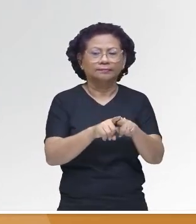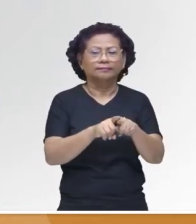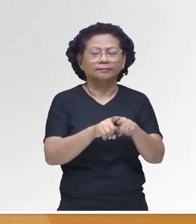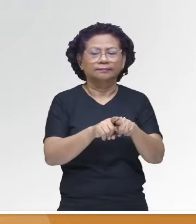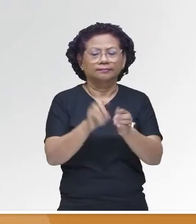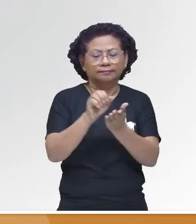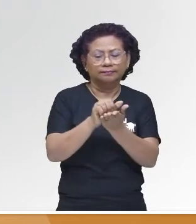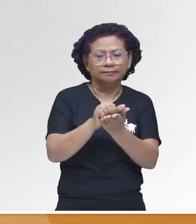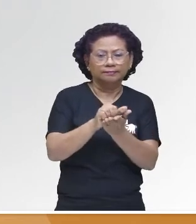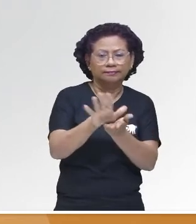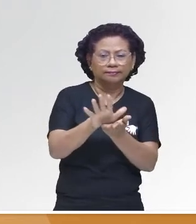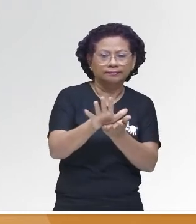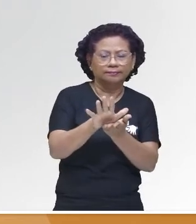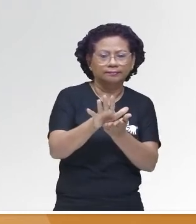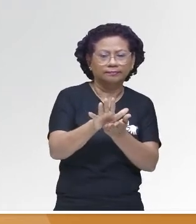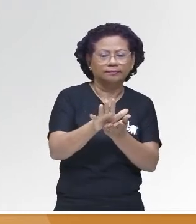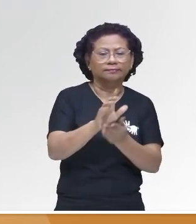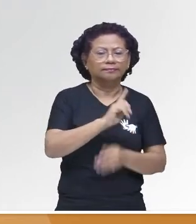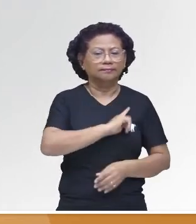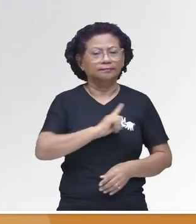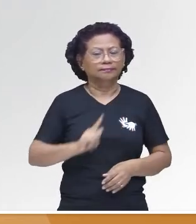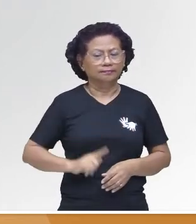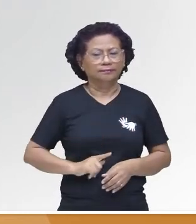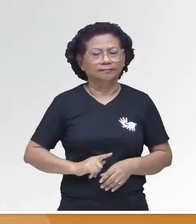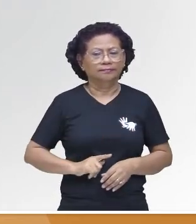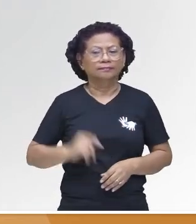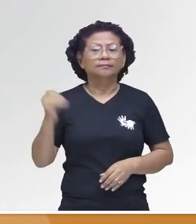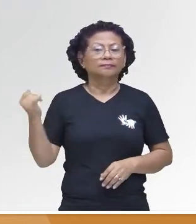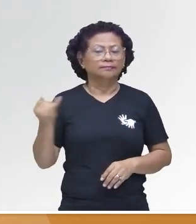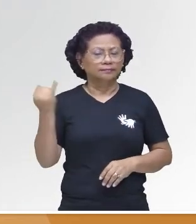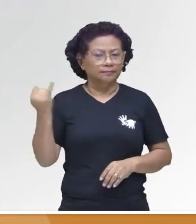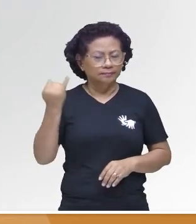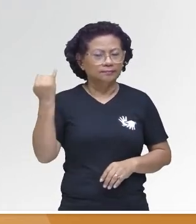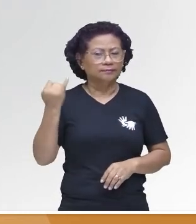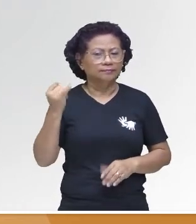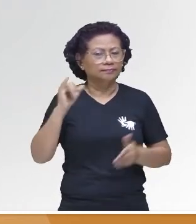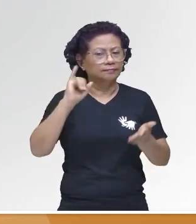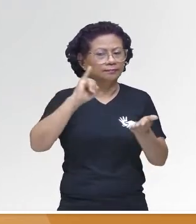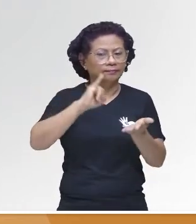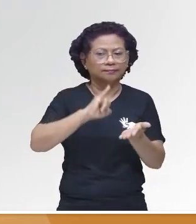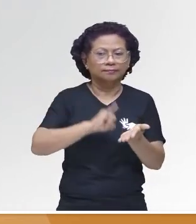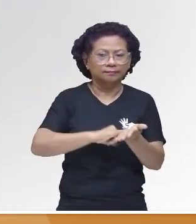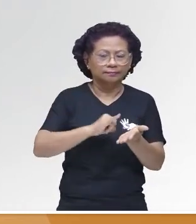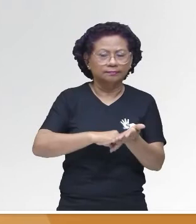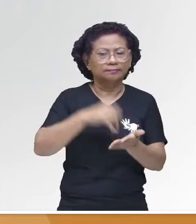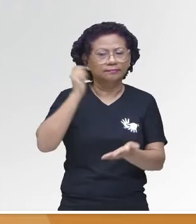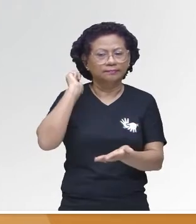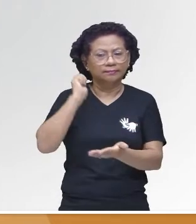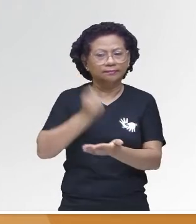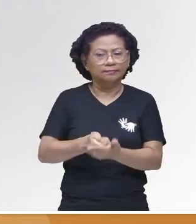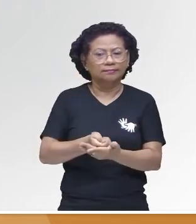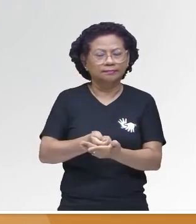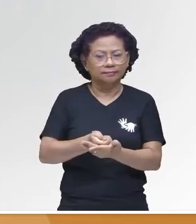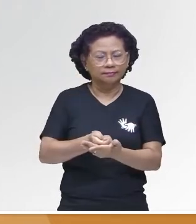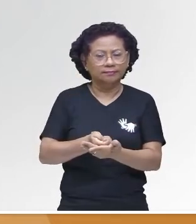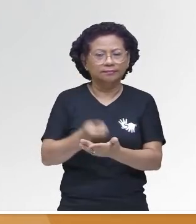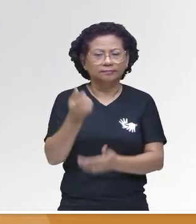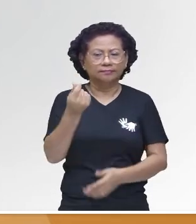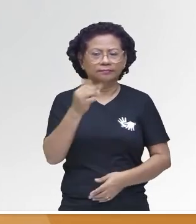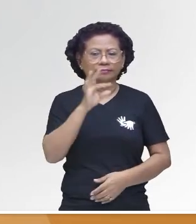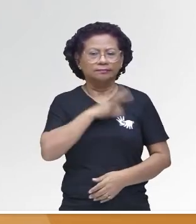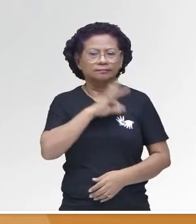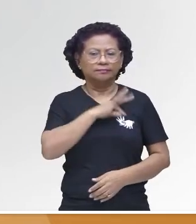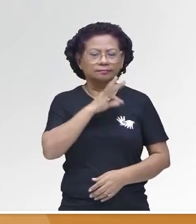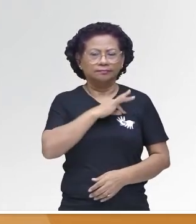públicos. Senhores, importante entender que são os impostos que pagam os salários